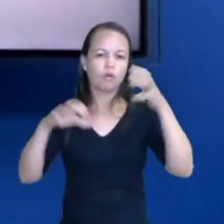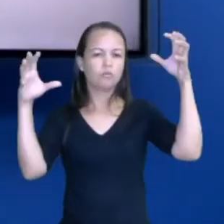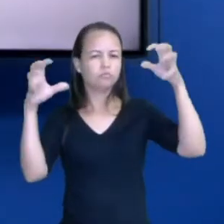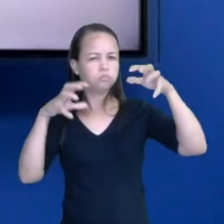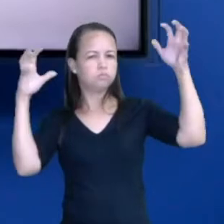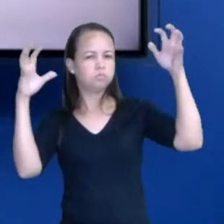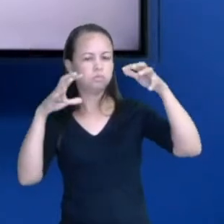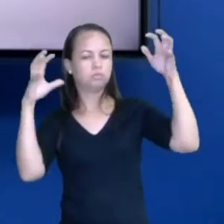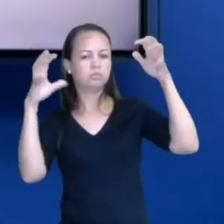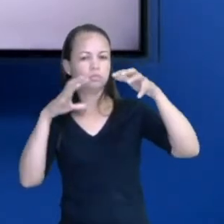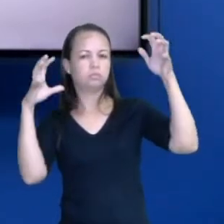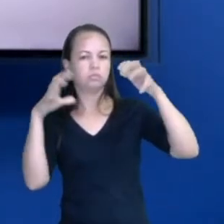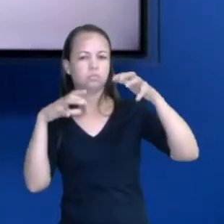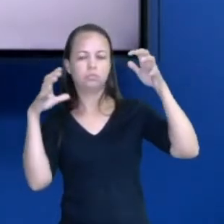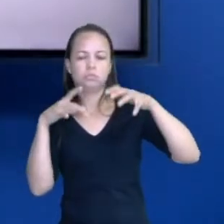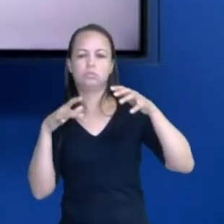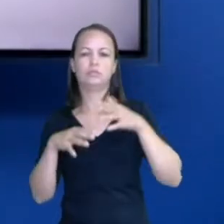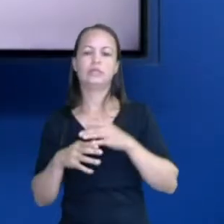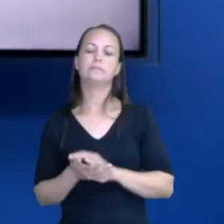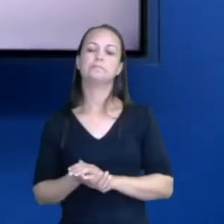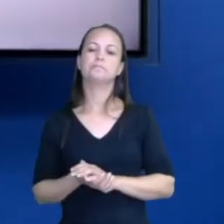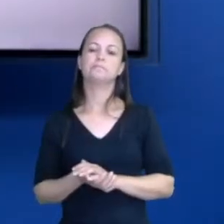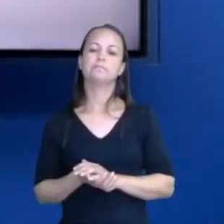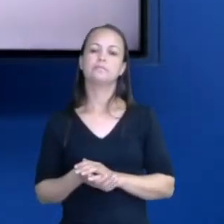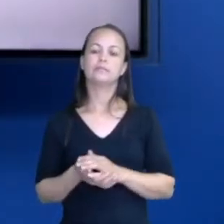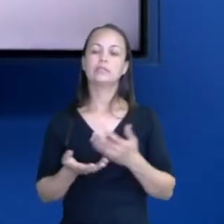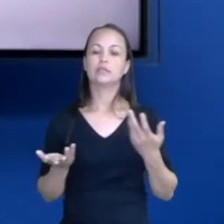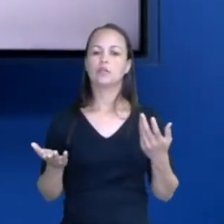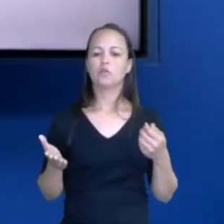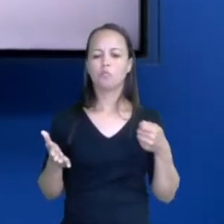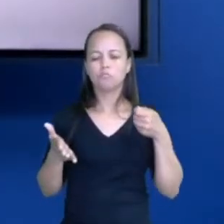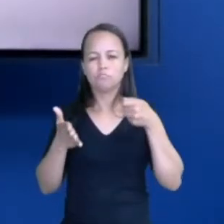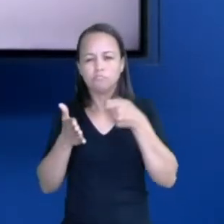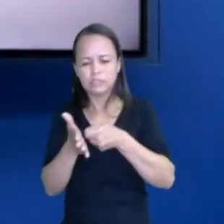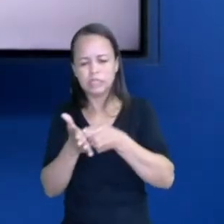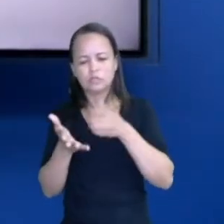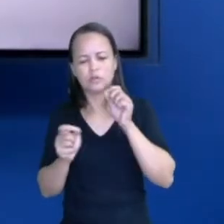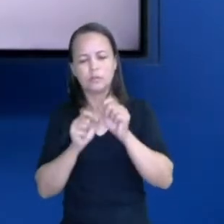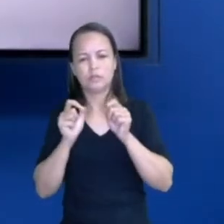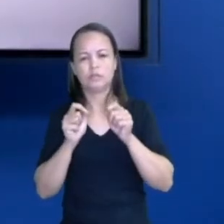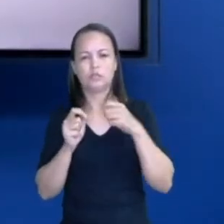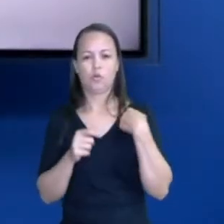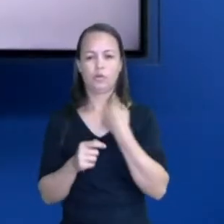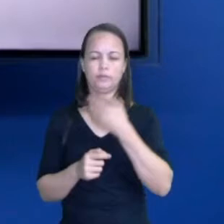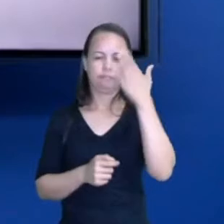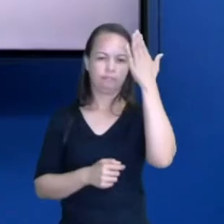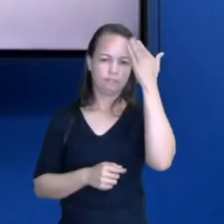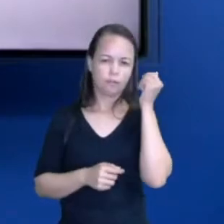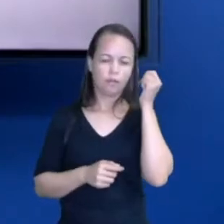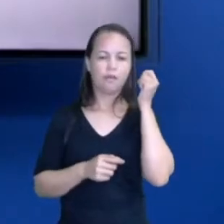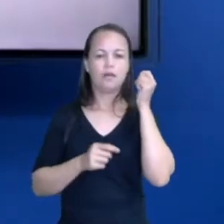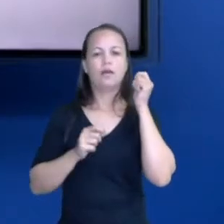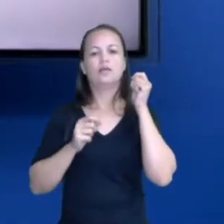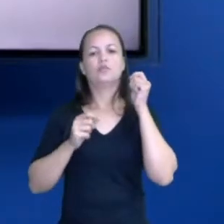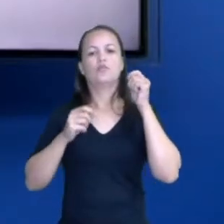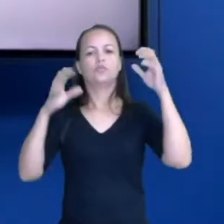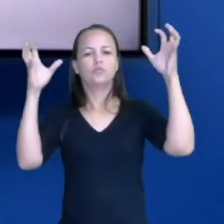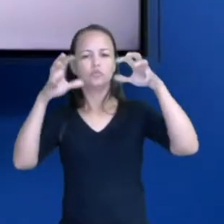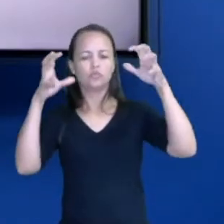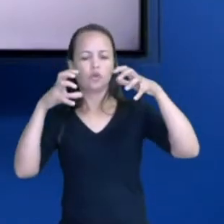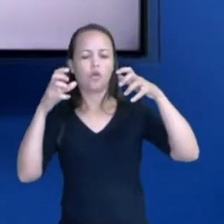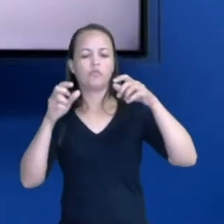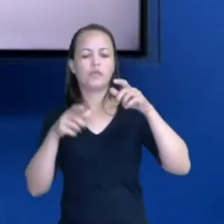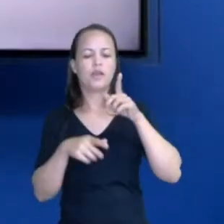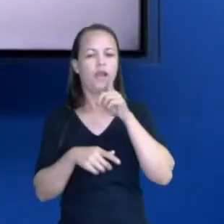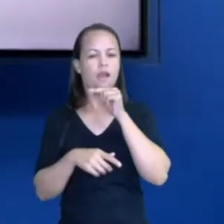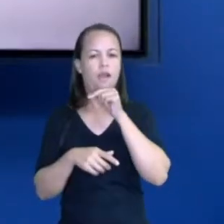Uma chuva muito intensa. Obrigatoriamente, gente, a gente sabe que quando chove, o que é que vai acontecer? A terra, ela vai